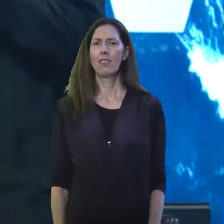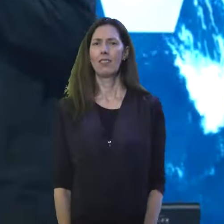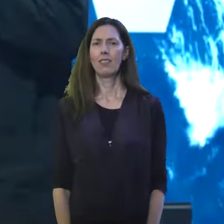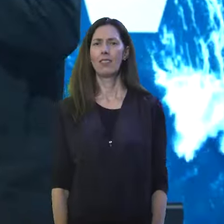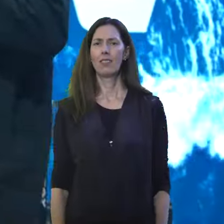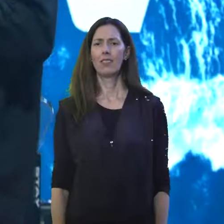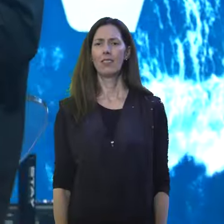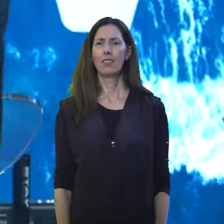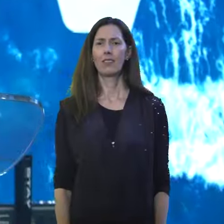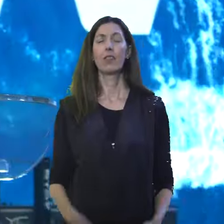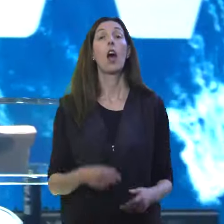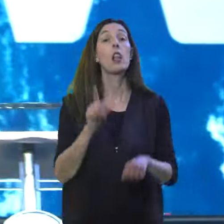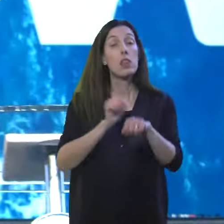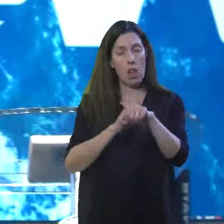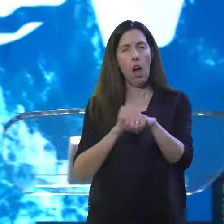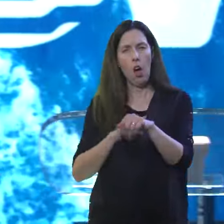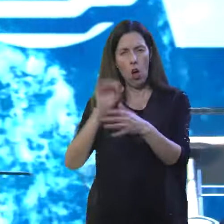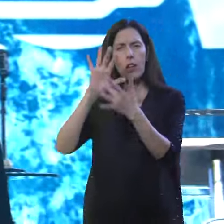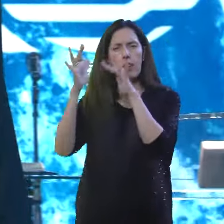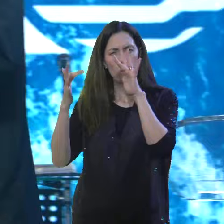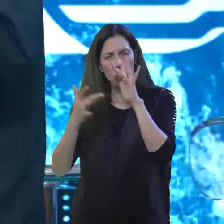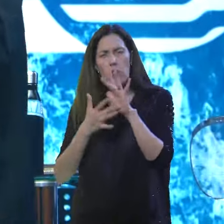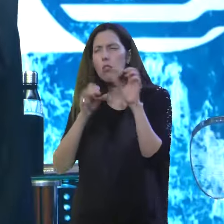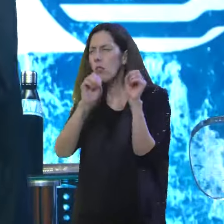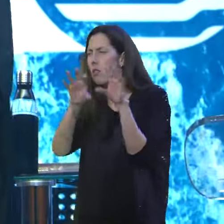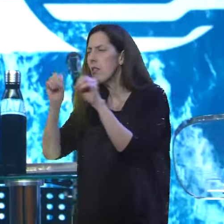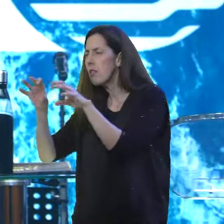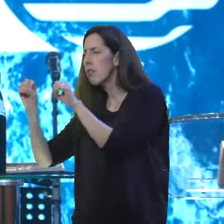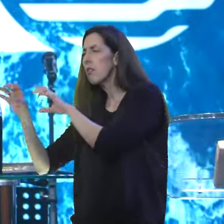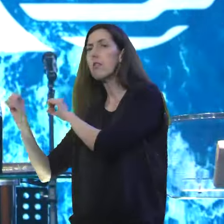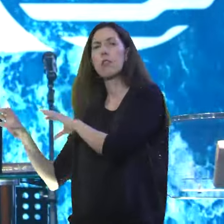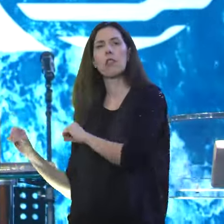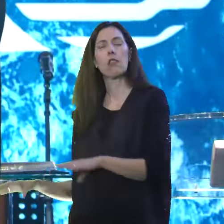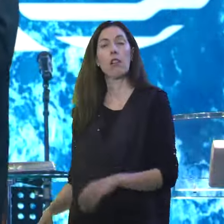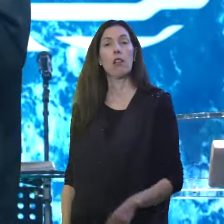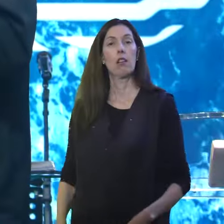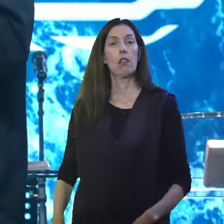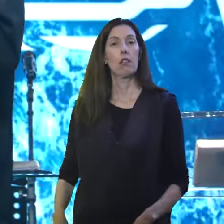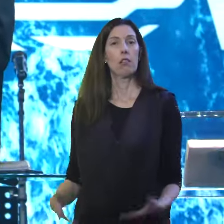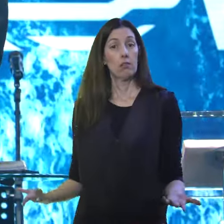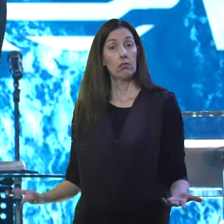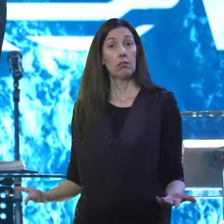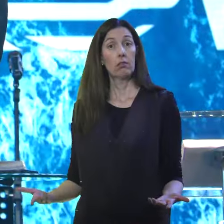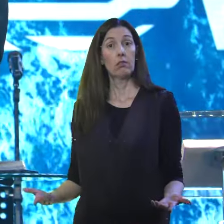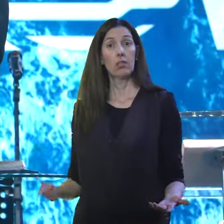Comendo. E quando não tinha comida, o que Jesus fez? Multiplicou a comida.